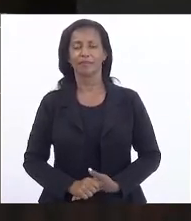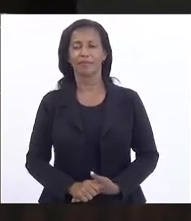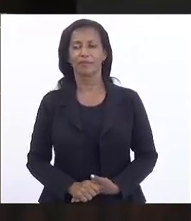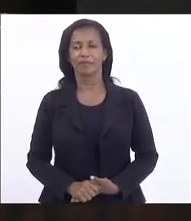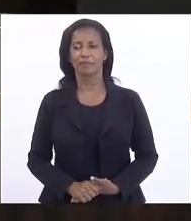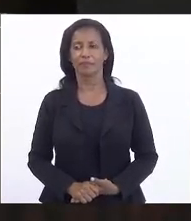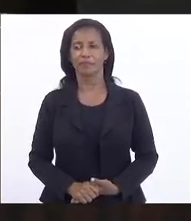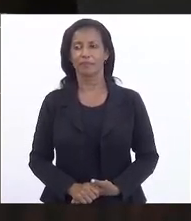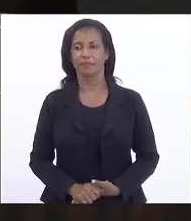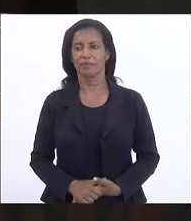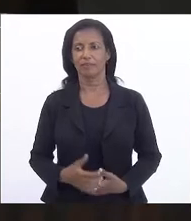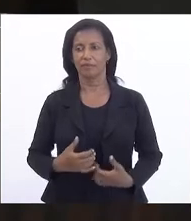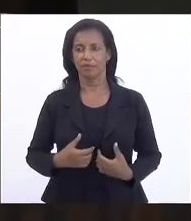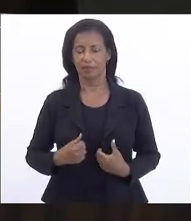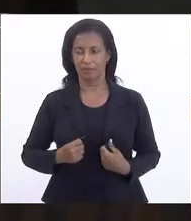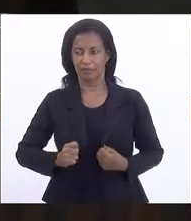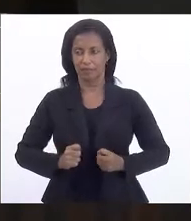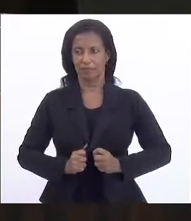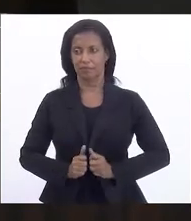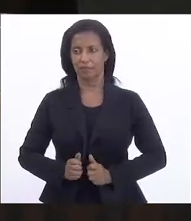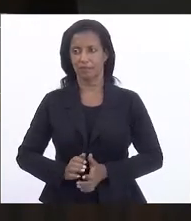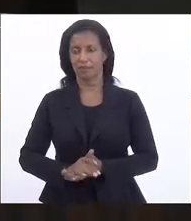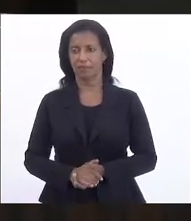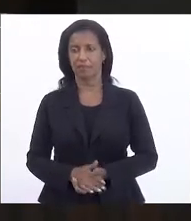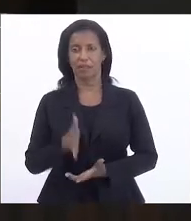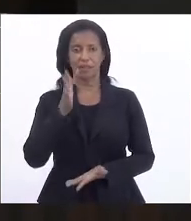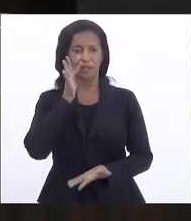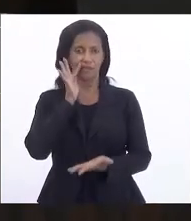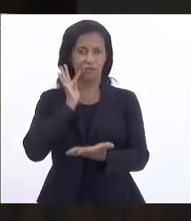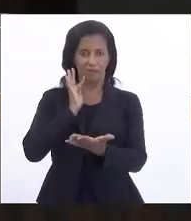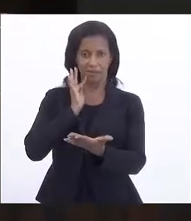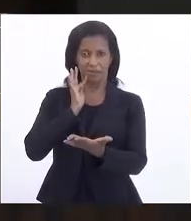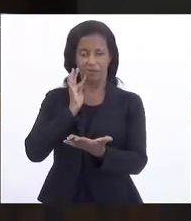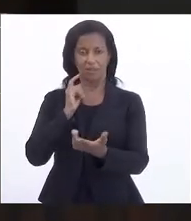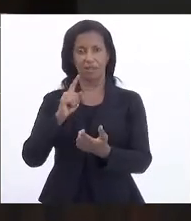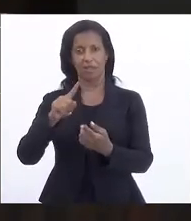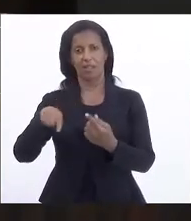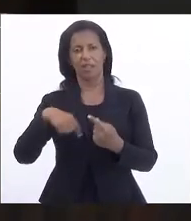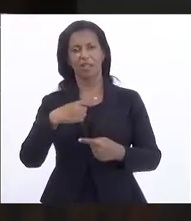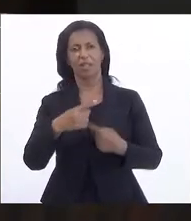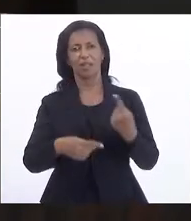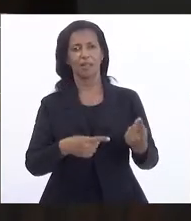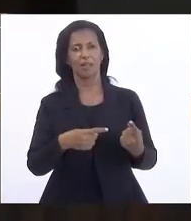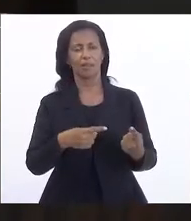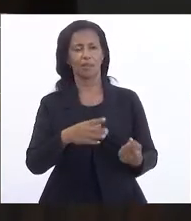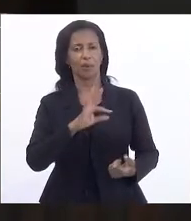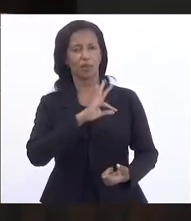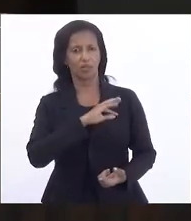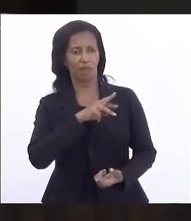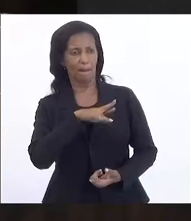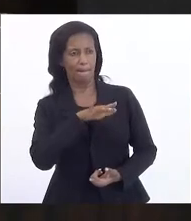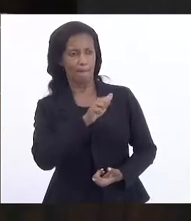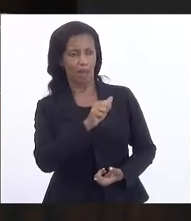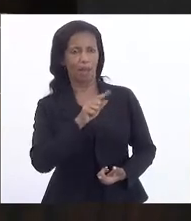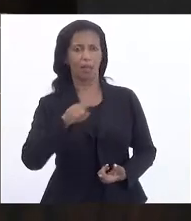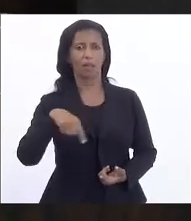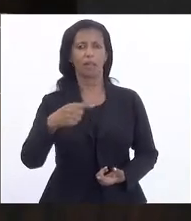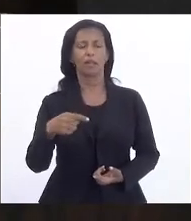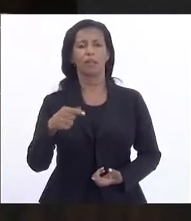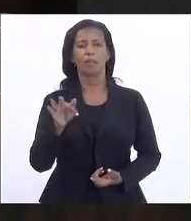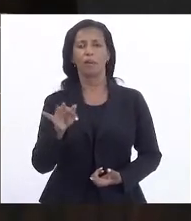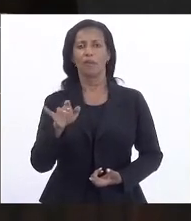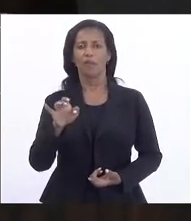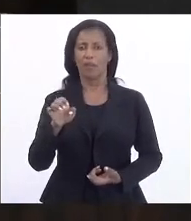a deputada o deputado Flávio Serafini logo em seguida a deputada Marta Rocha e depois o deputado Felipe